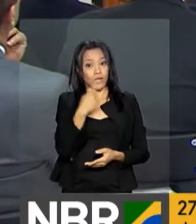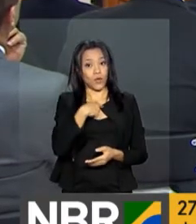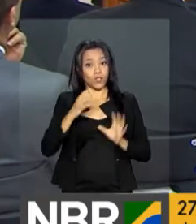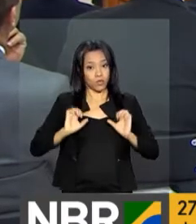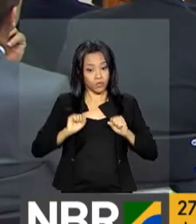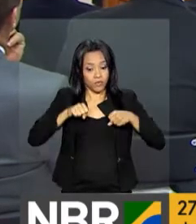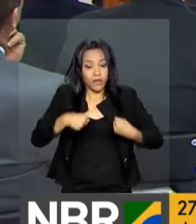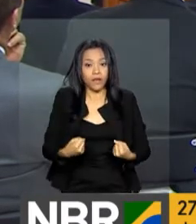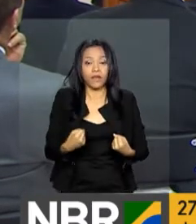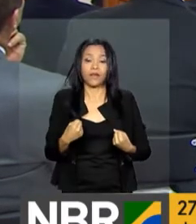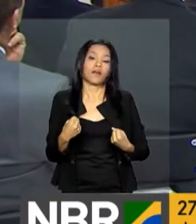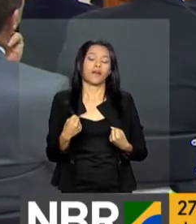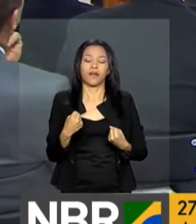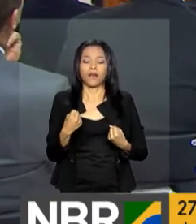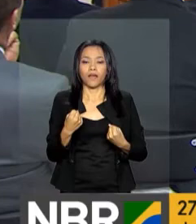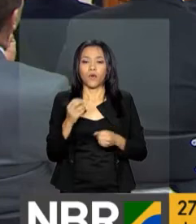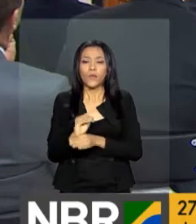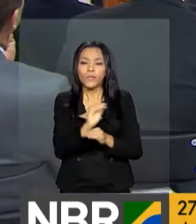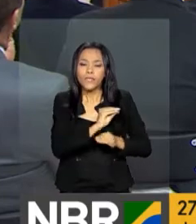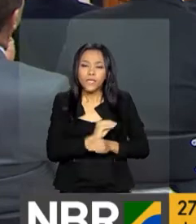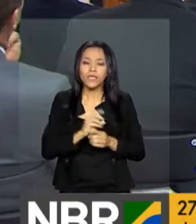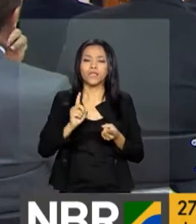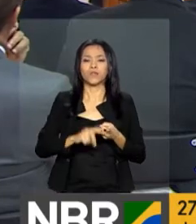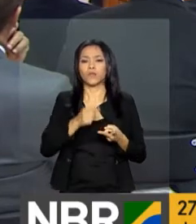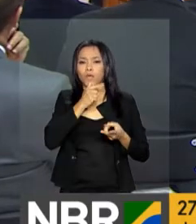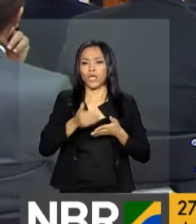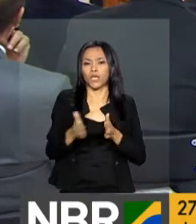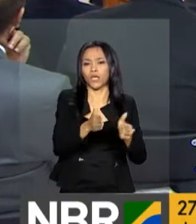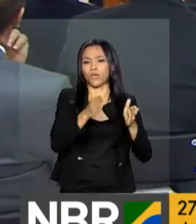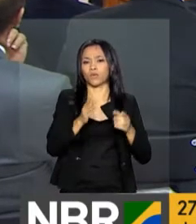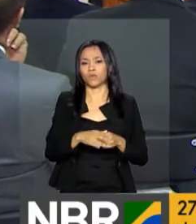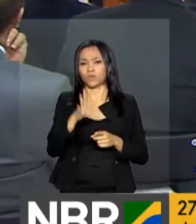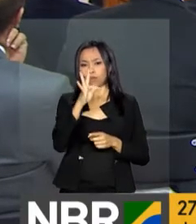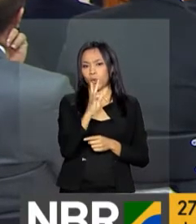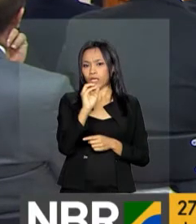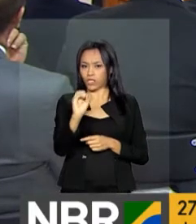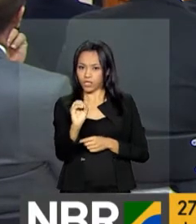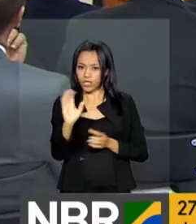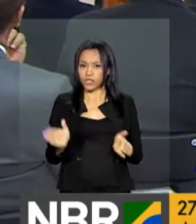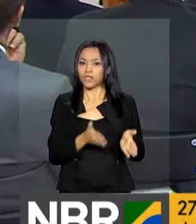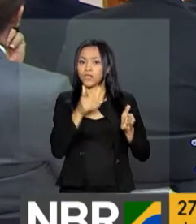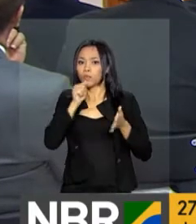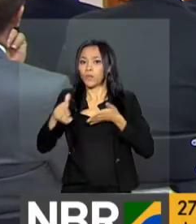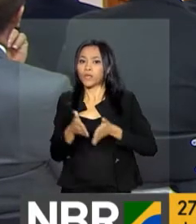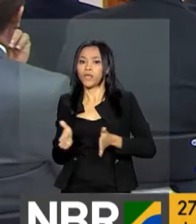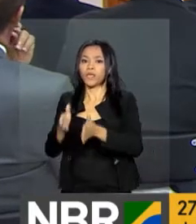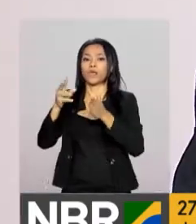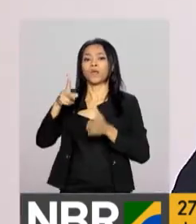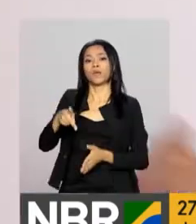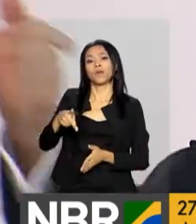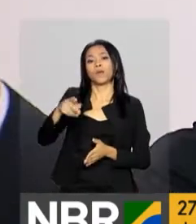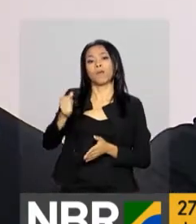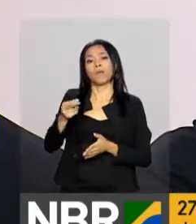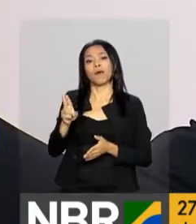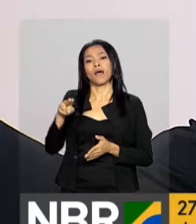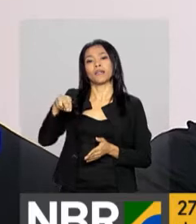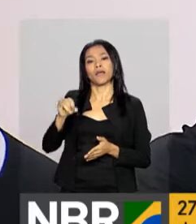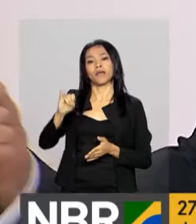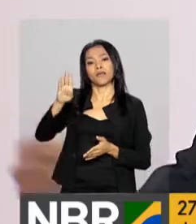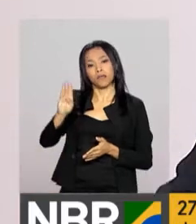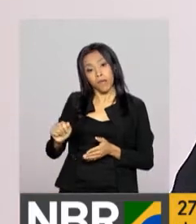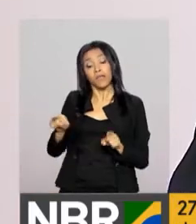as nascentes do tocantins do parnaíba para alimentar naturalmente o são francisco por sua vez